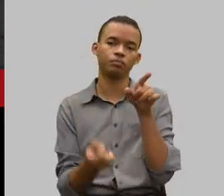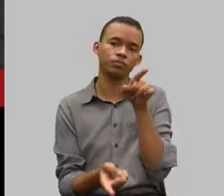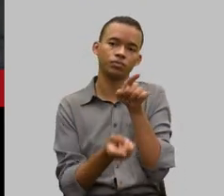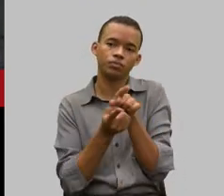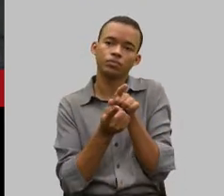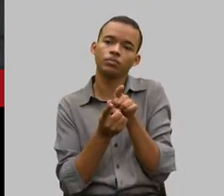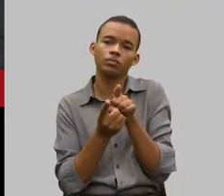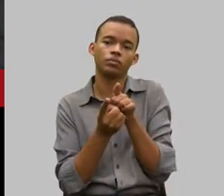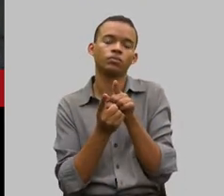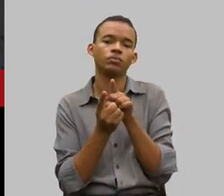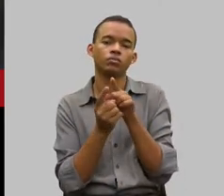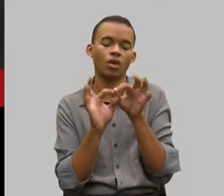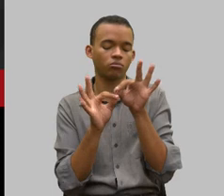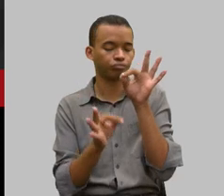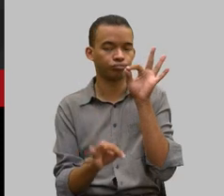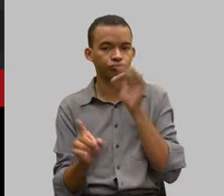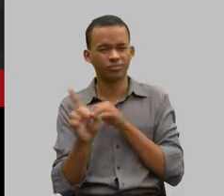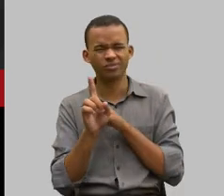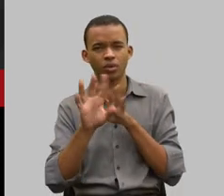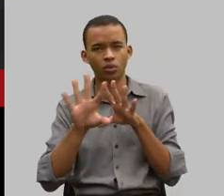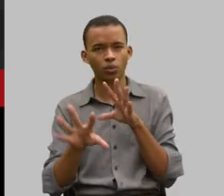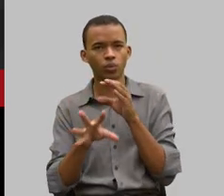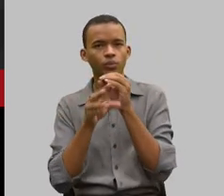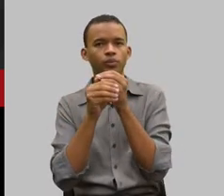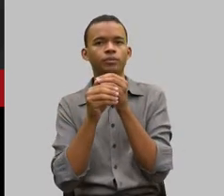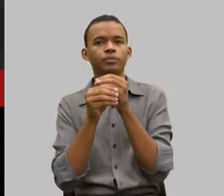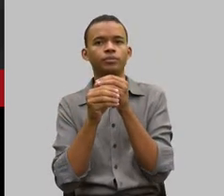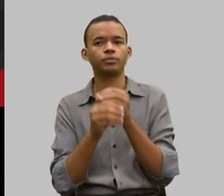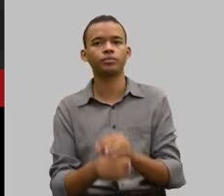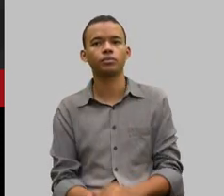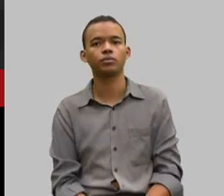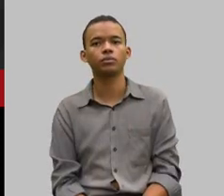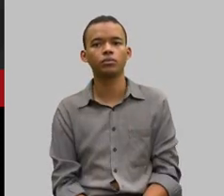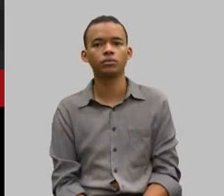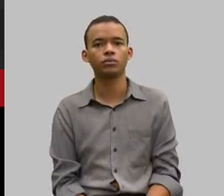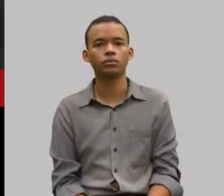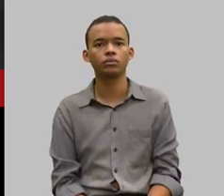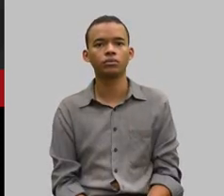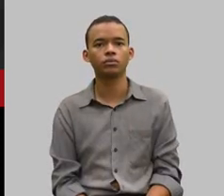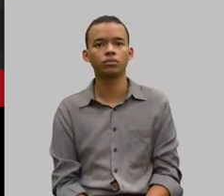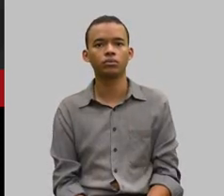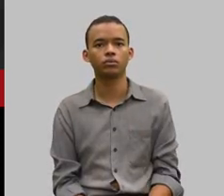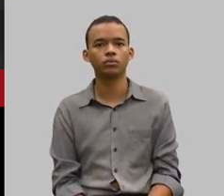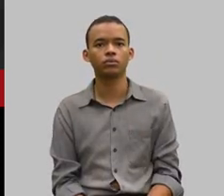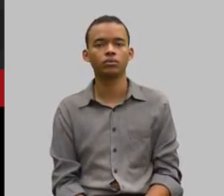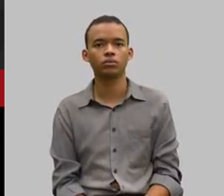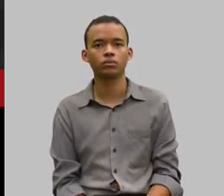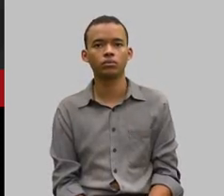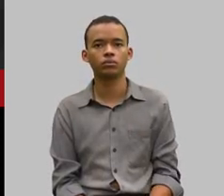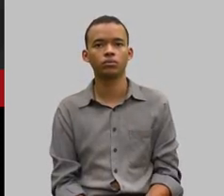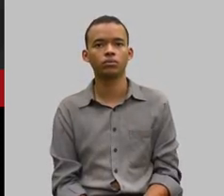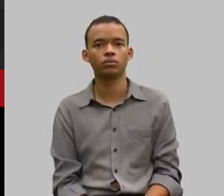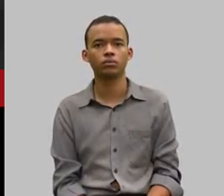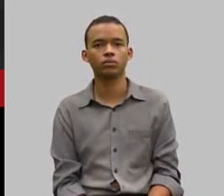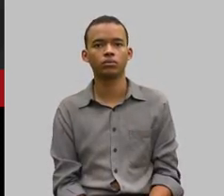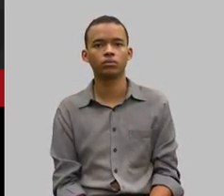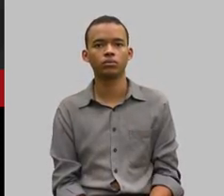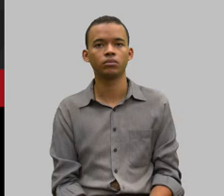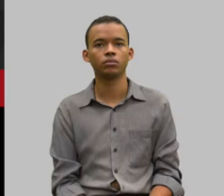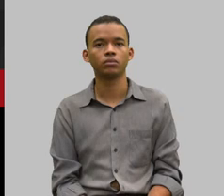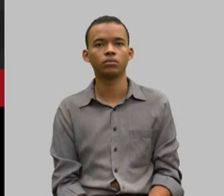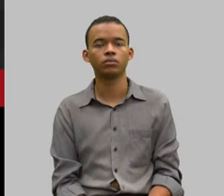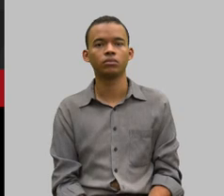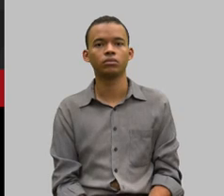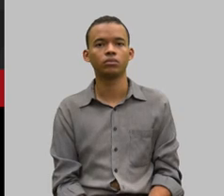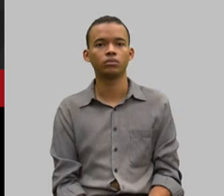eh pra gente falar aí ações de fortalecimento de marca da EMC a gente tem por exemplo quando a gente fala de